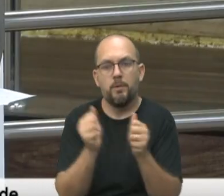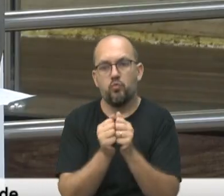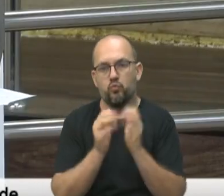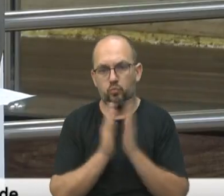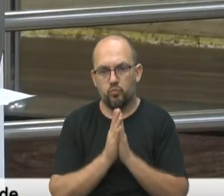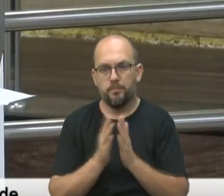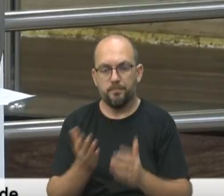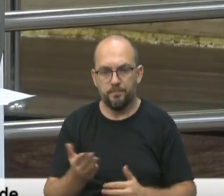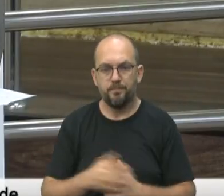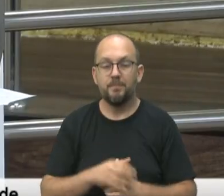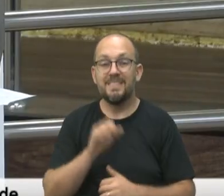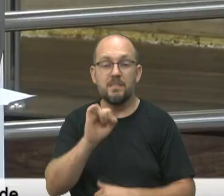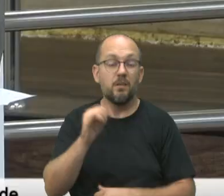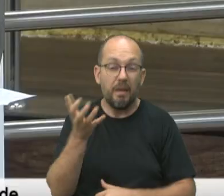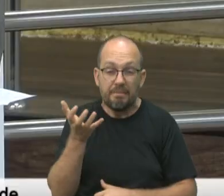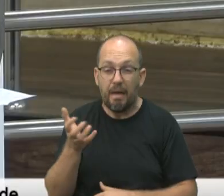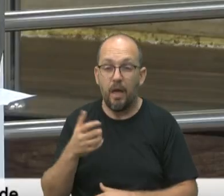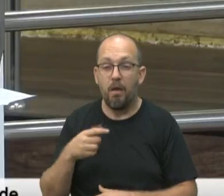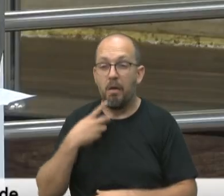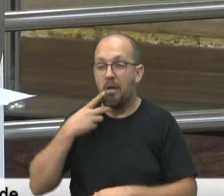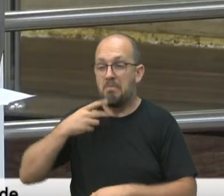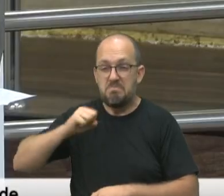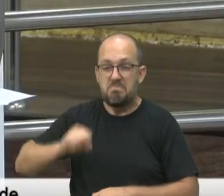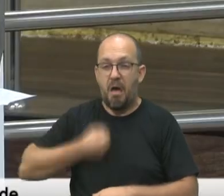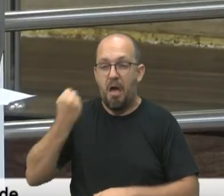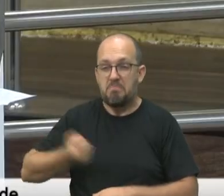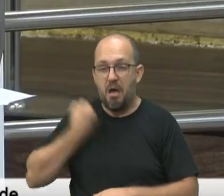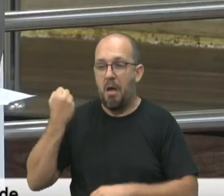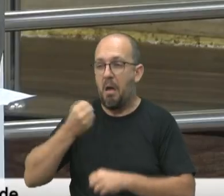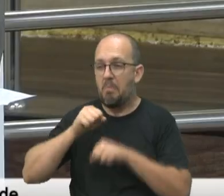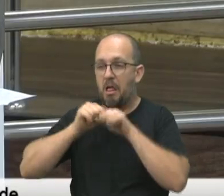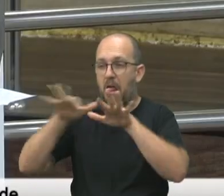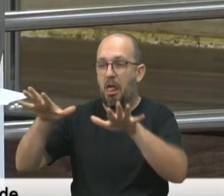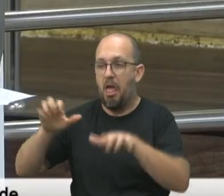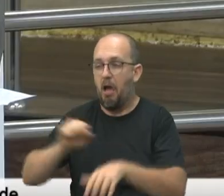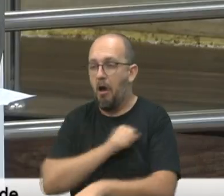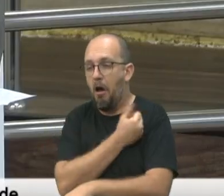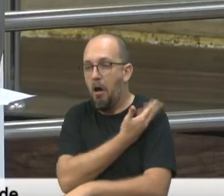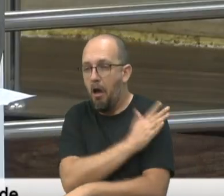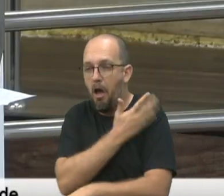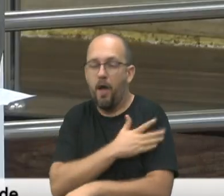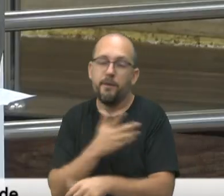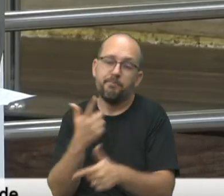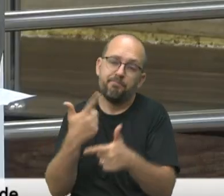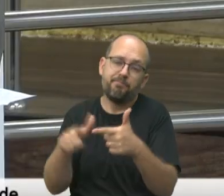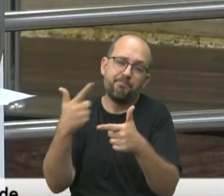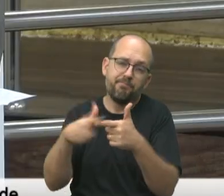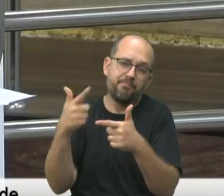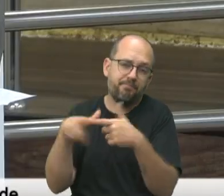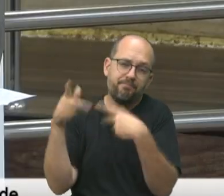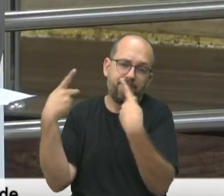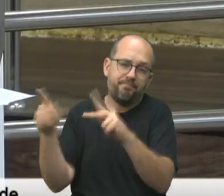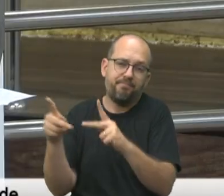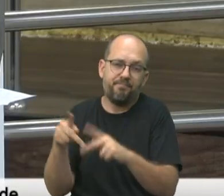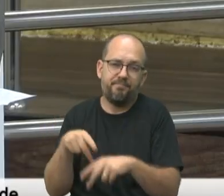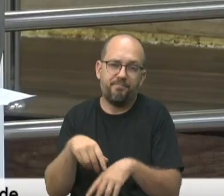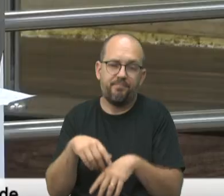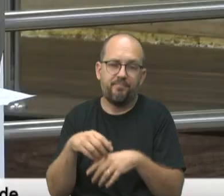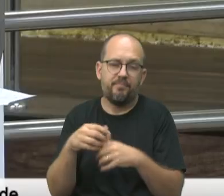assim preferirem ficar regurgitando ódio, ressentimento e preconceito, aí dane-se, mordam as costas e